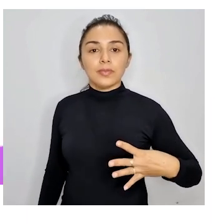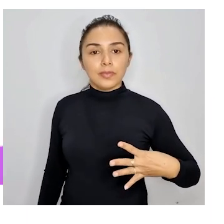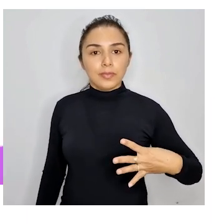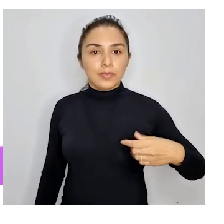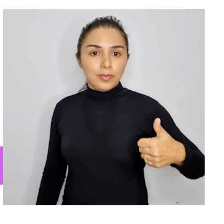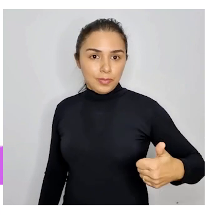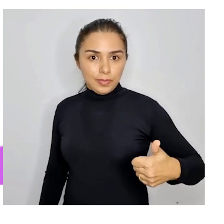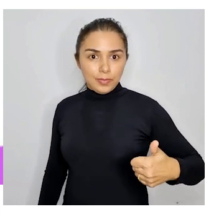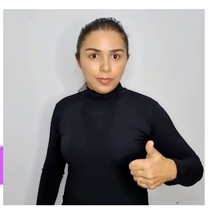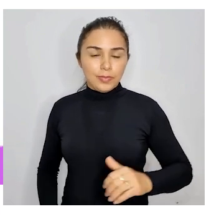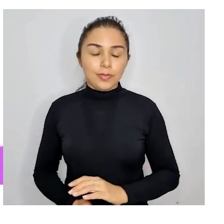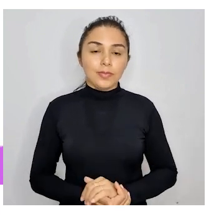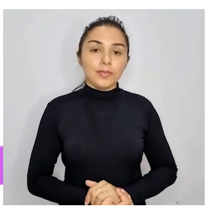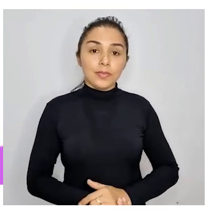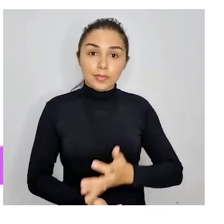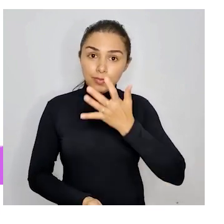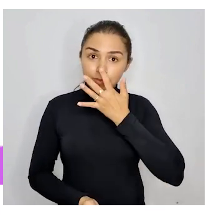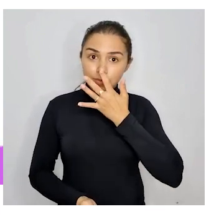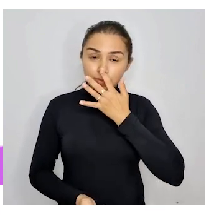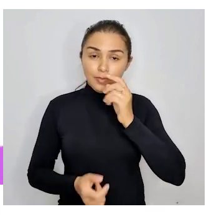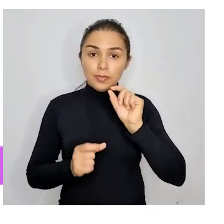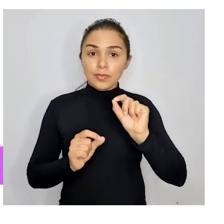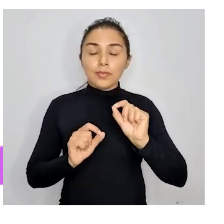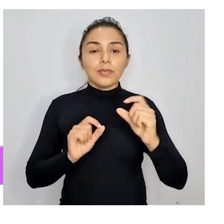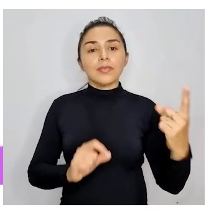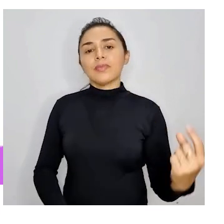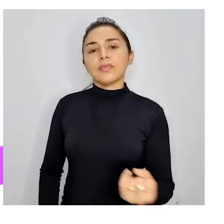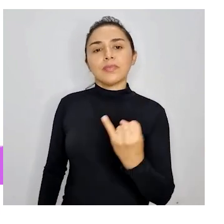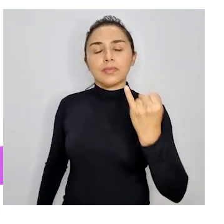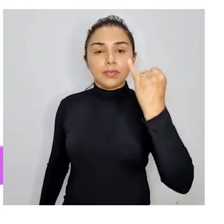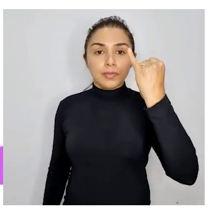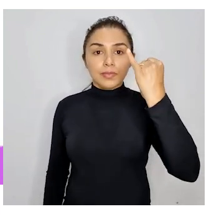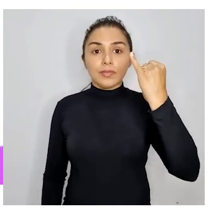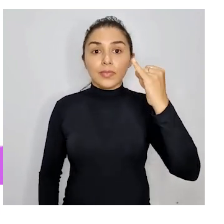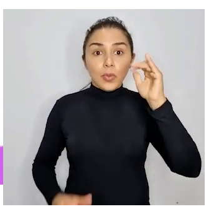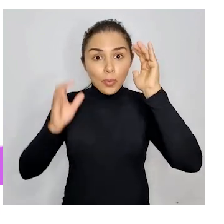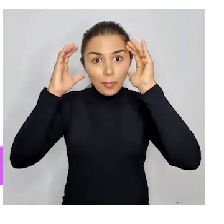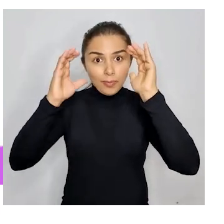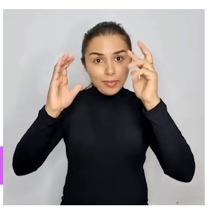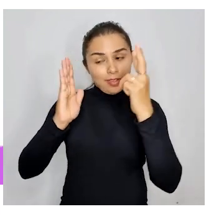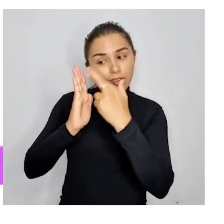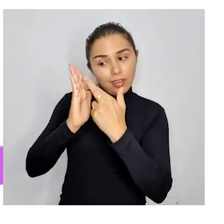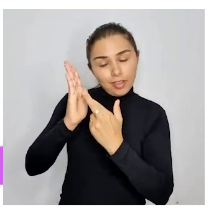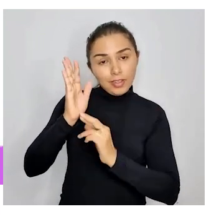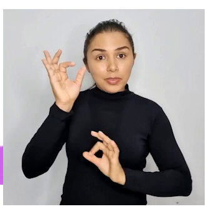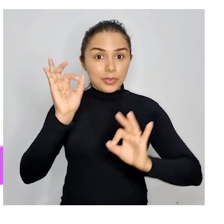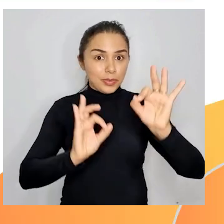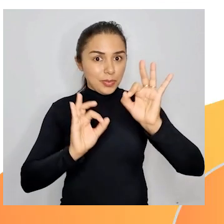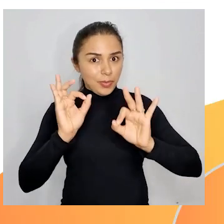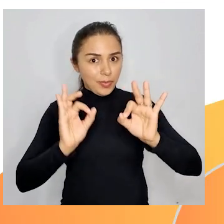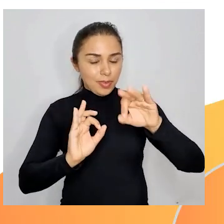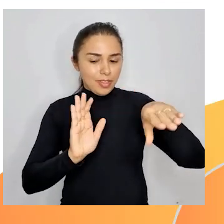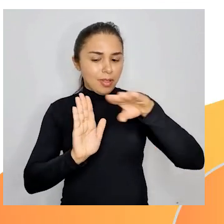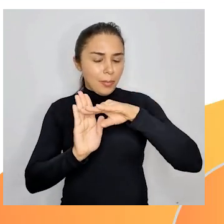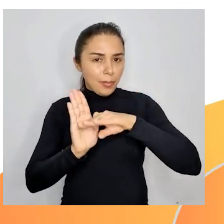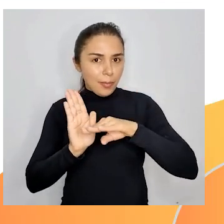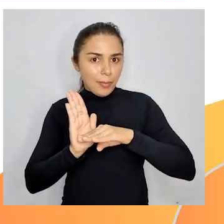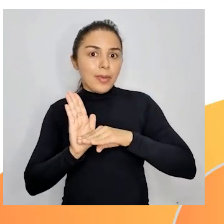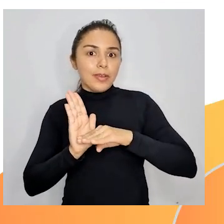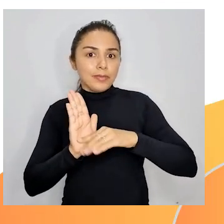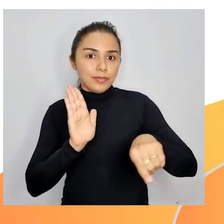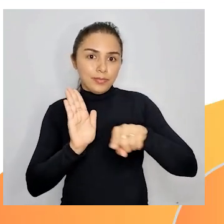3.441. Observem vocês como é importante nós seguirmos a regrinha na hora de armar, na hora de montar esse algoritmo.